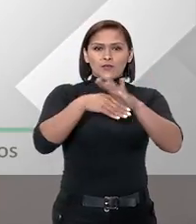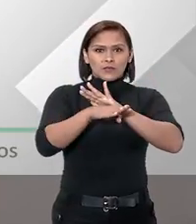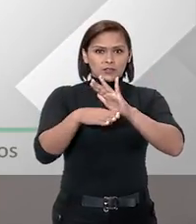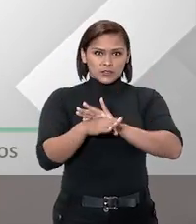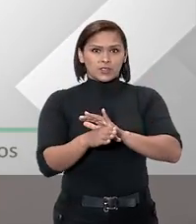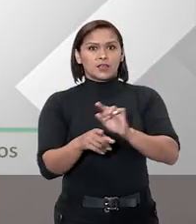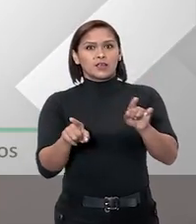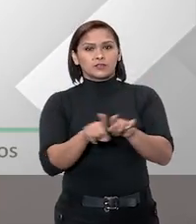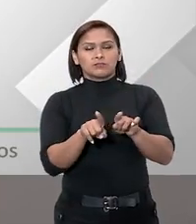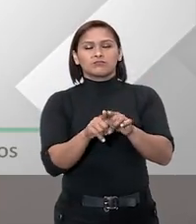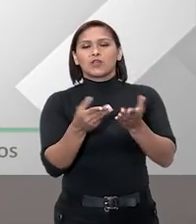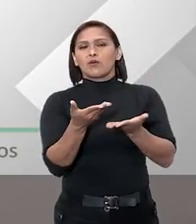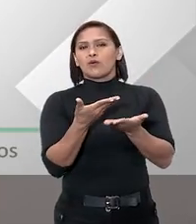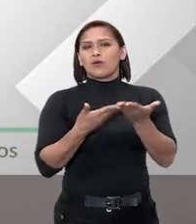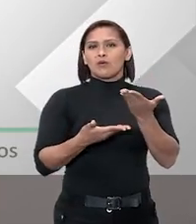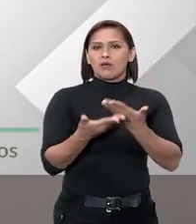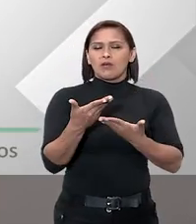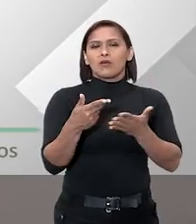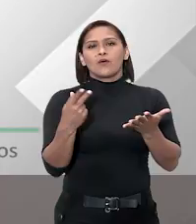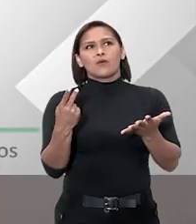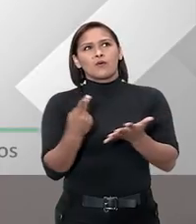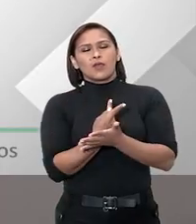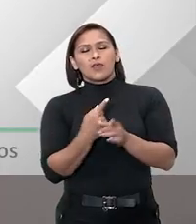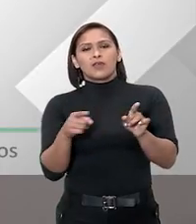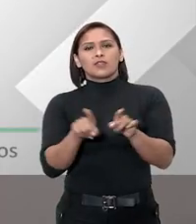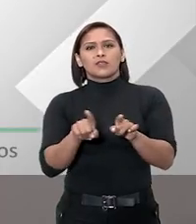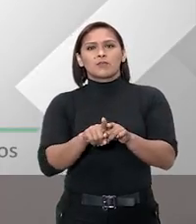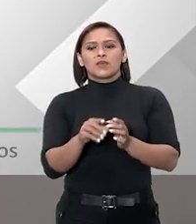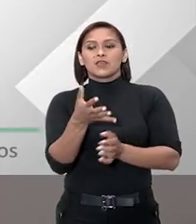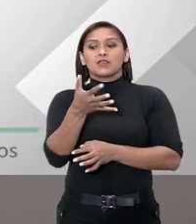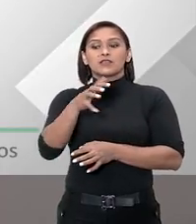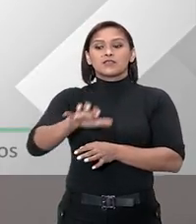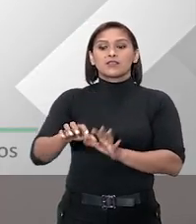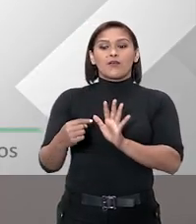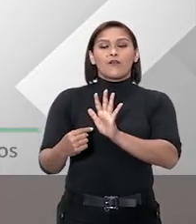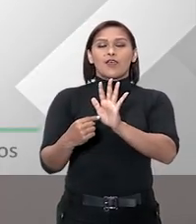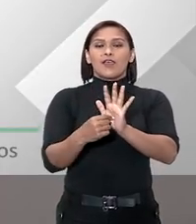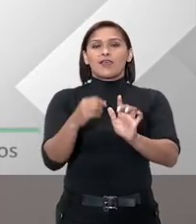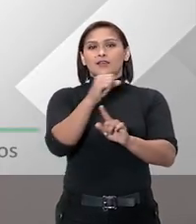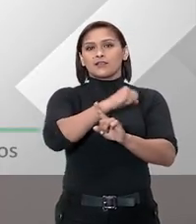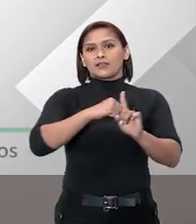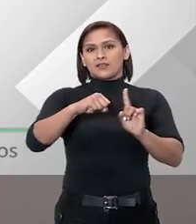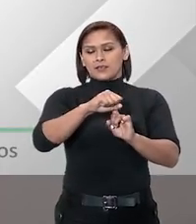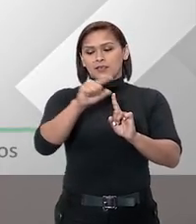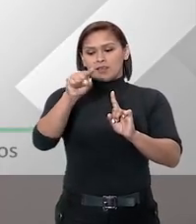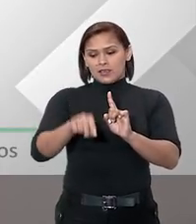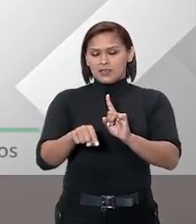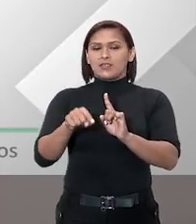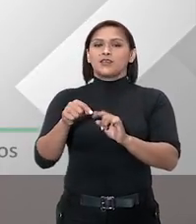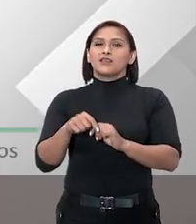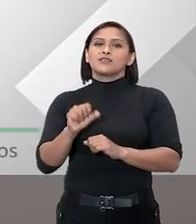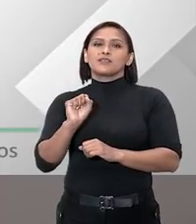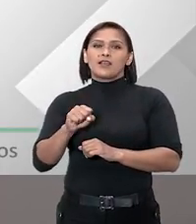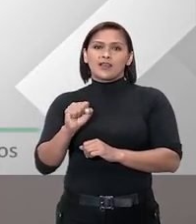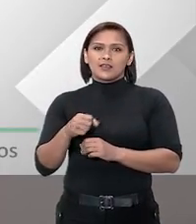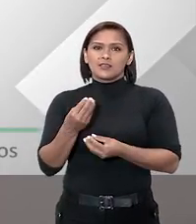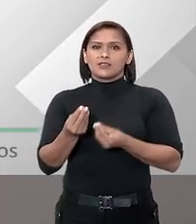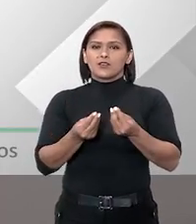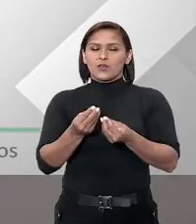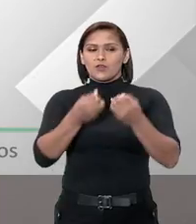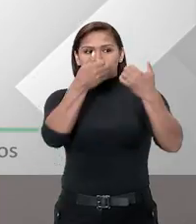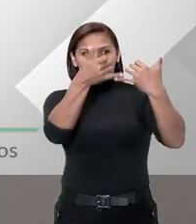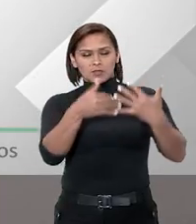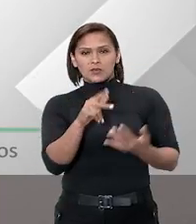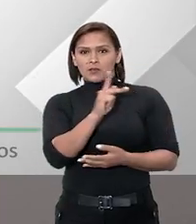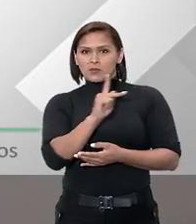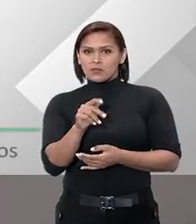fechado, né? Ou através de um fato que eles não querem expor a criança. E nesse caso, aí sim, como disse